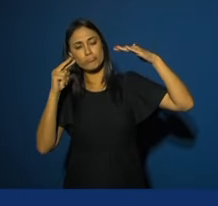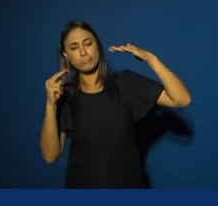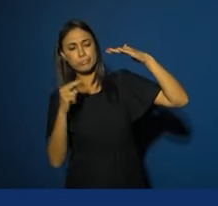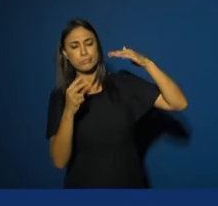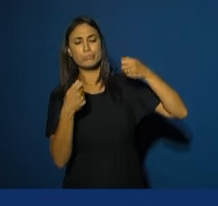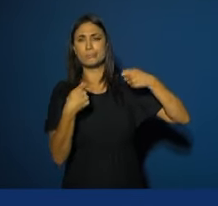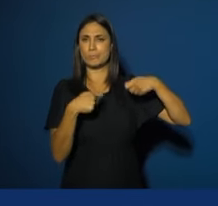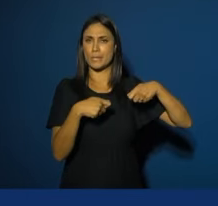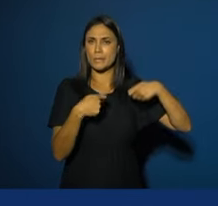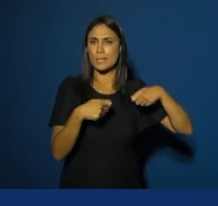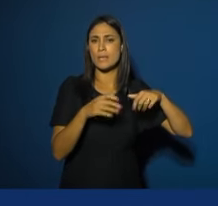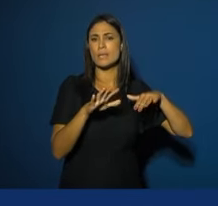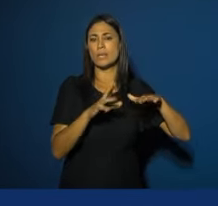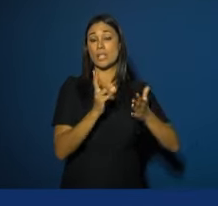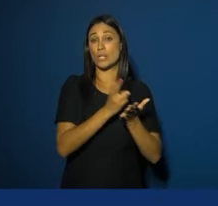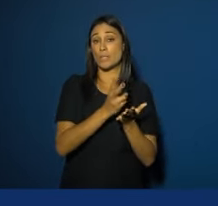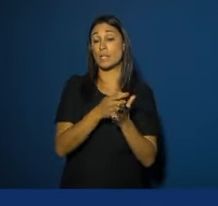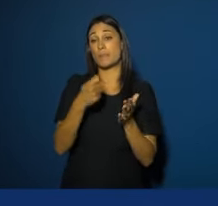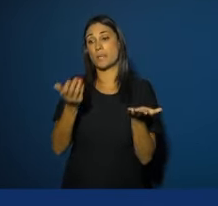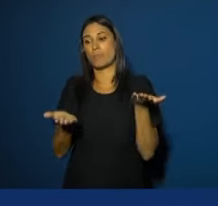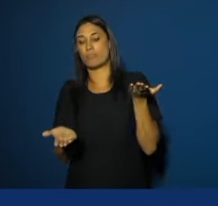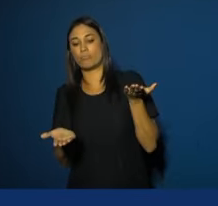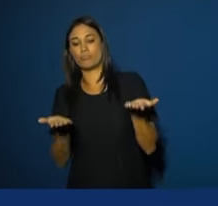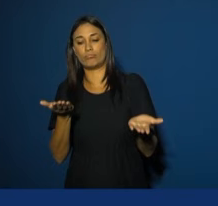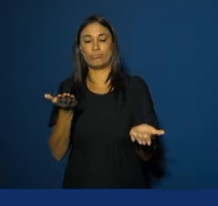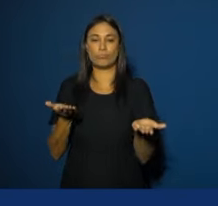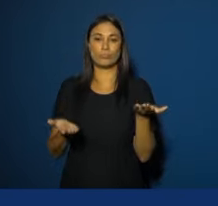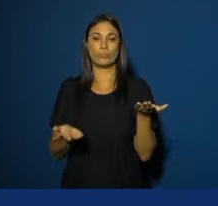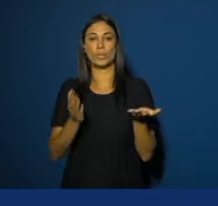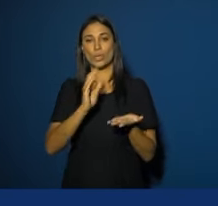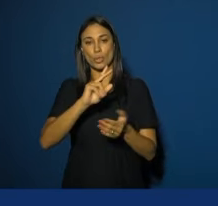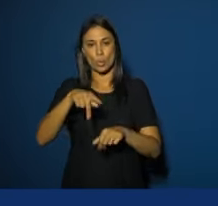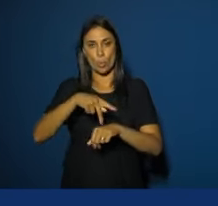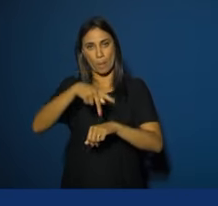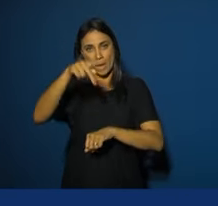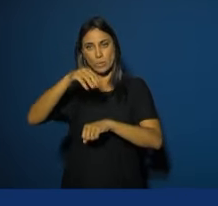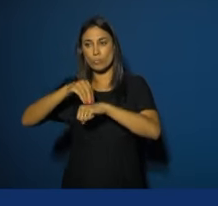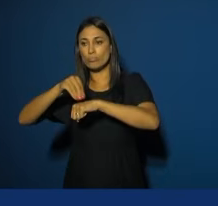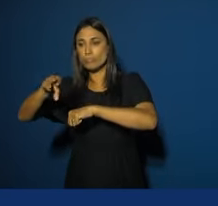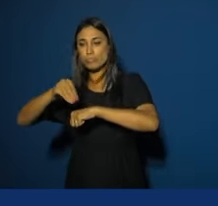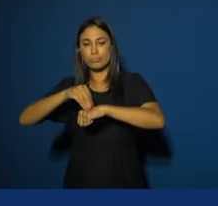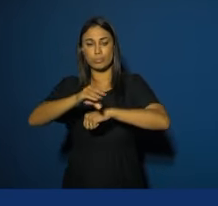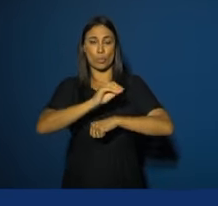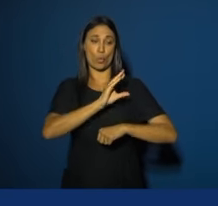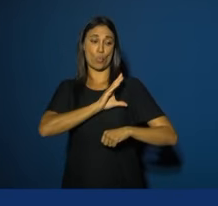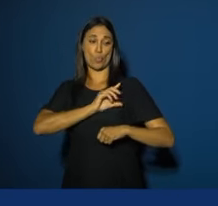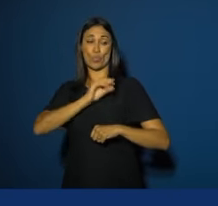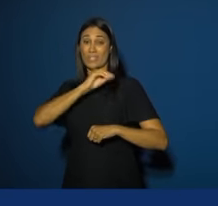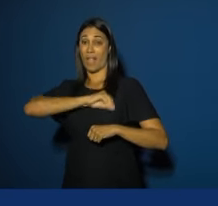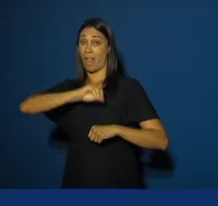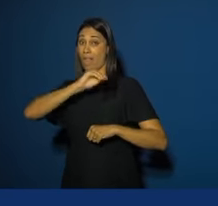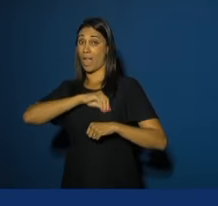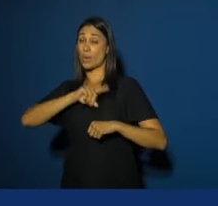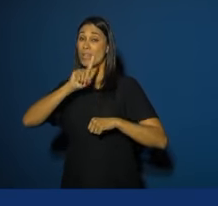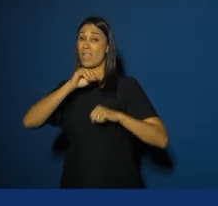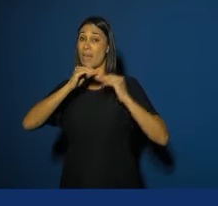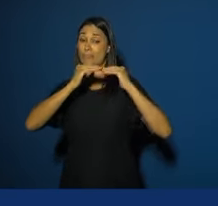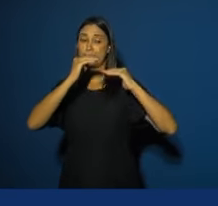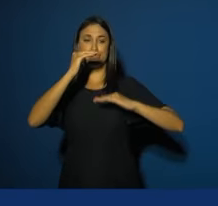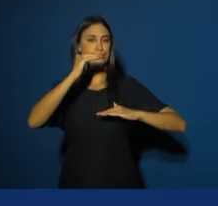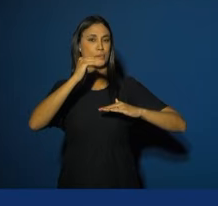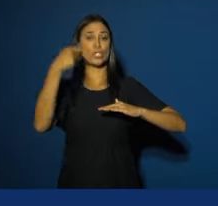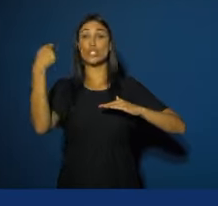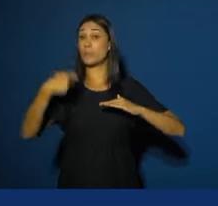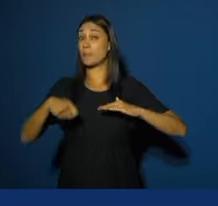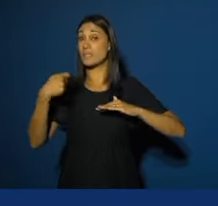olhadinha e a gente sempre tem que equilibrar as coisas num país com a distribuição de renda desigual como tem o Brasil a gente sempre tem que